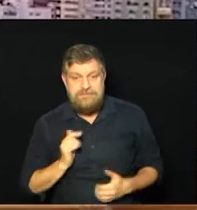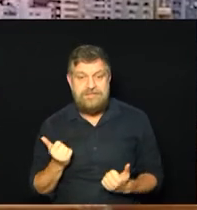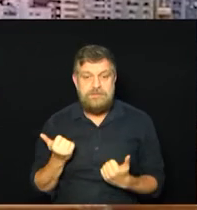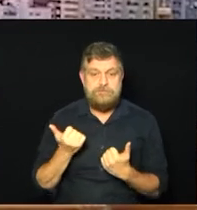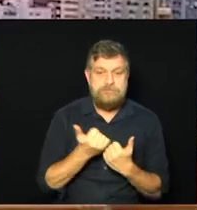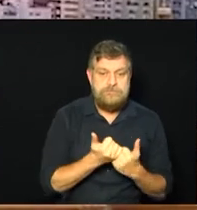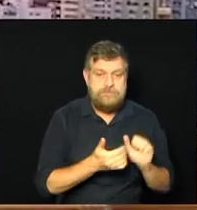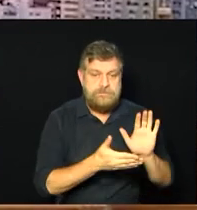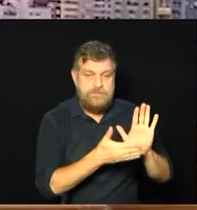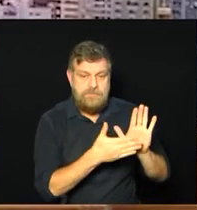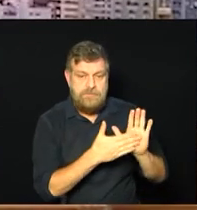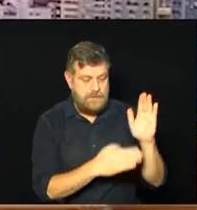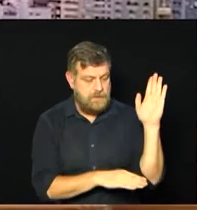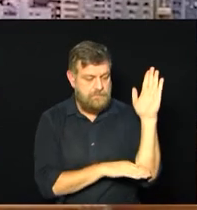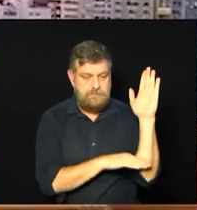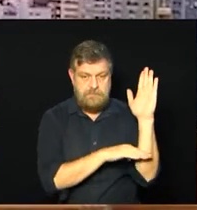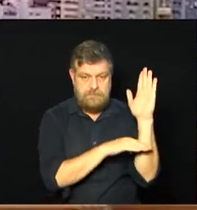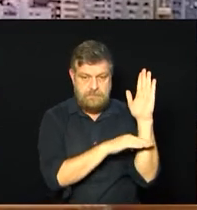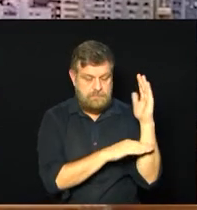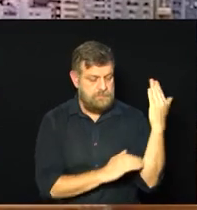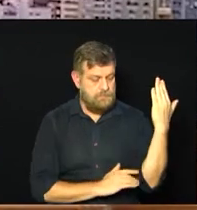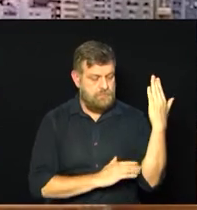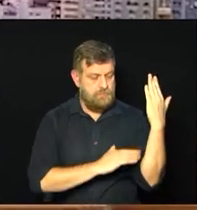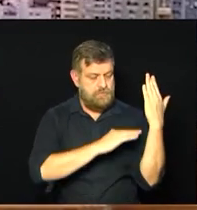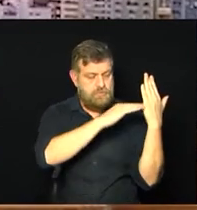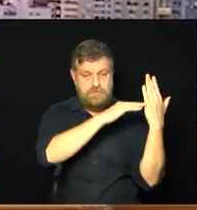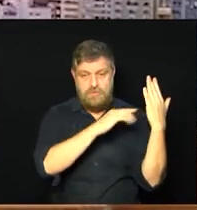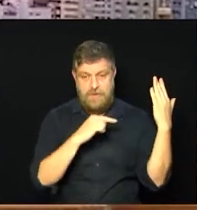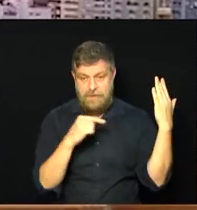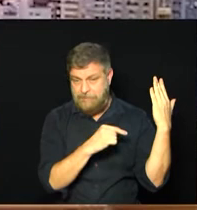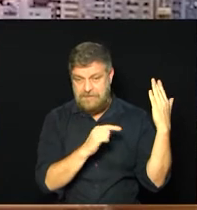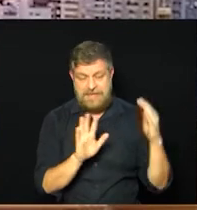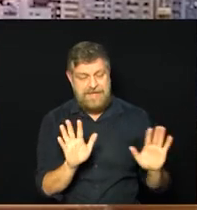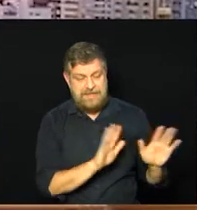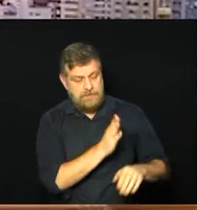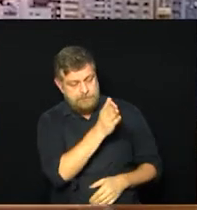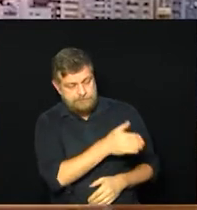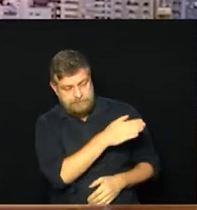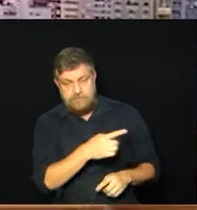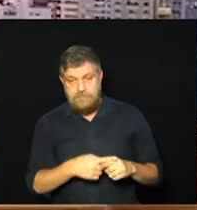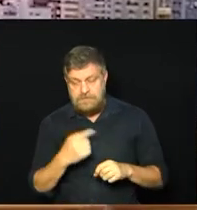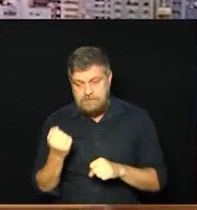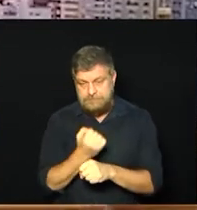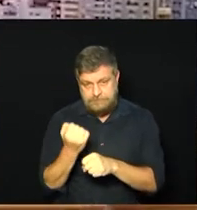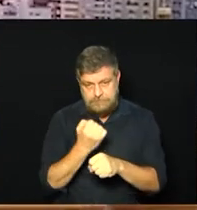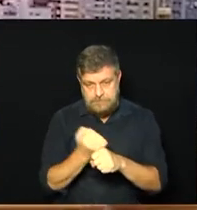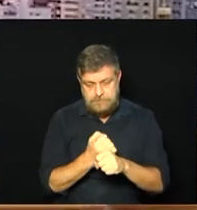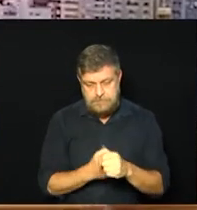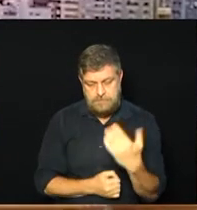da proposta da represa como prioridade, porque hoje, com a construção